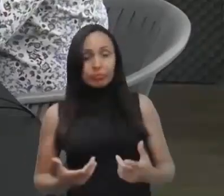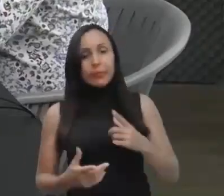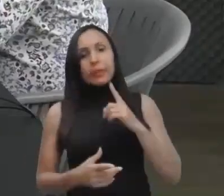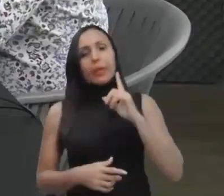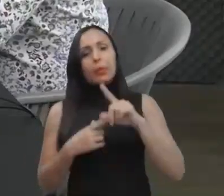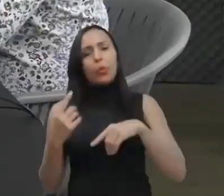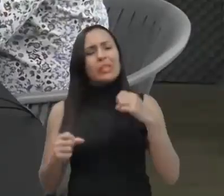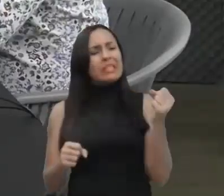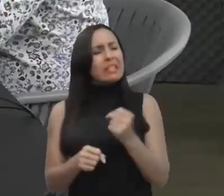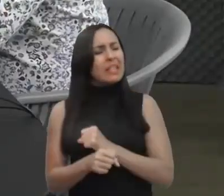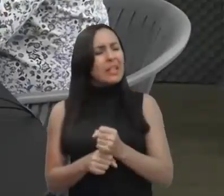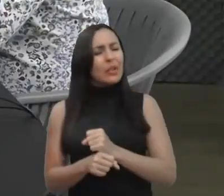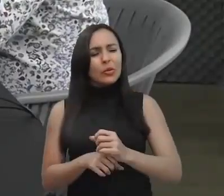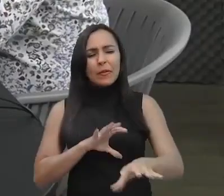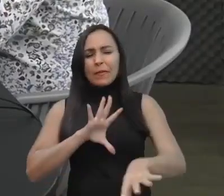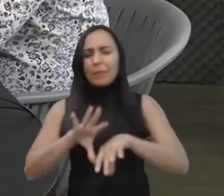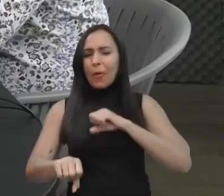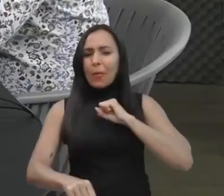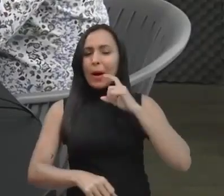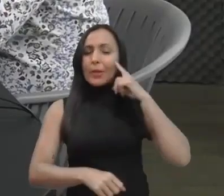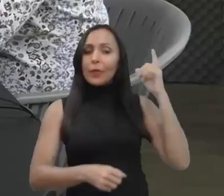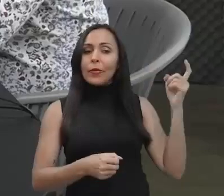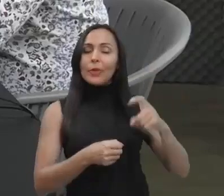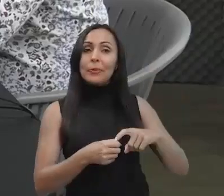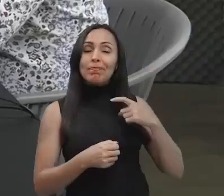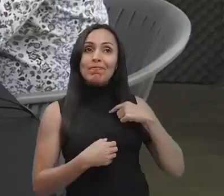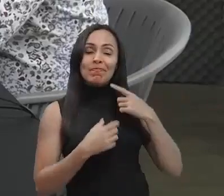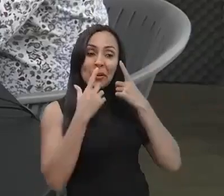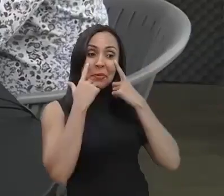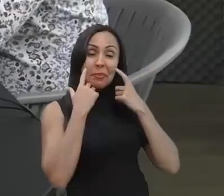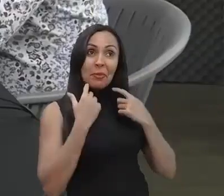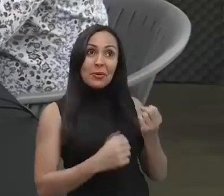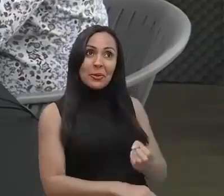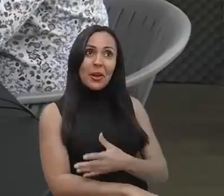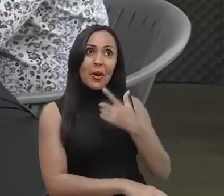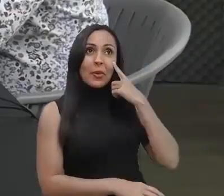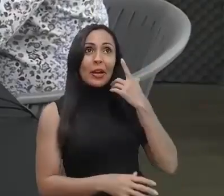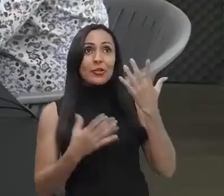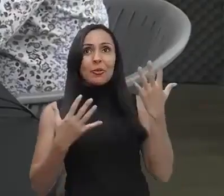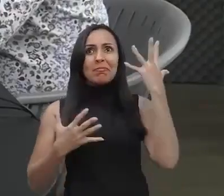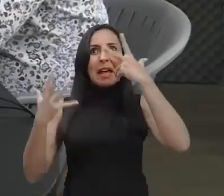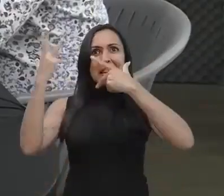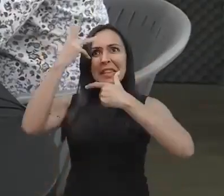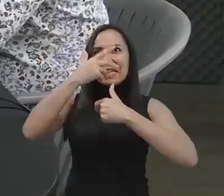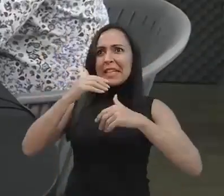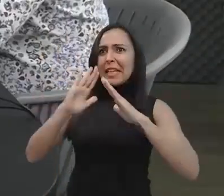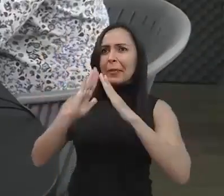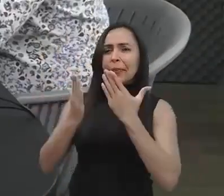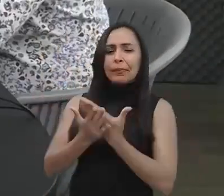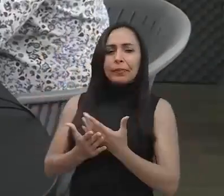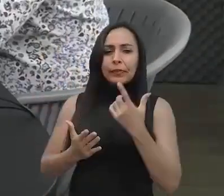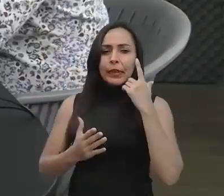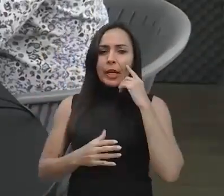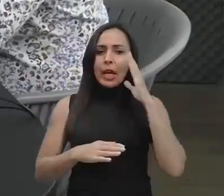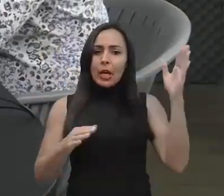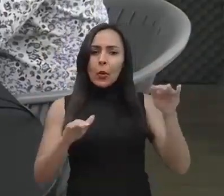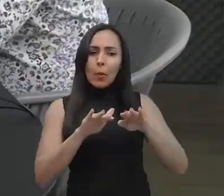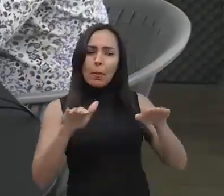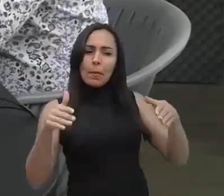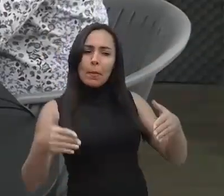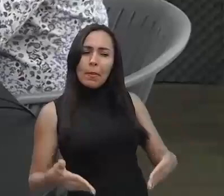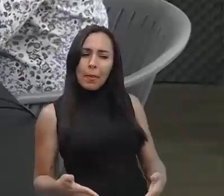de de informada voltei lá Eu me emocionei porque a escola tá do mesmo jeito linda maravilhosa com um Palco assim na frente